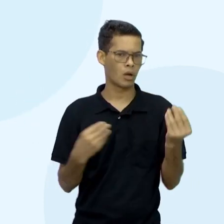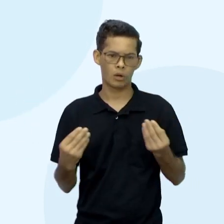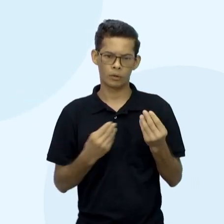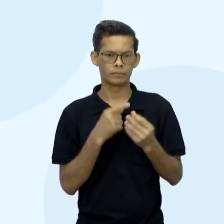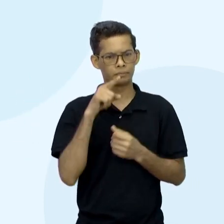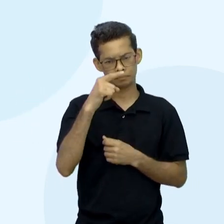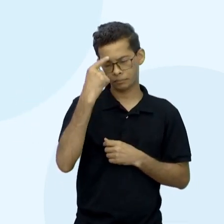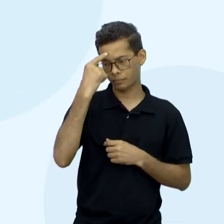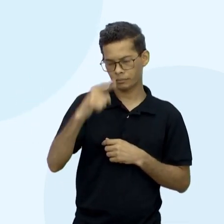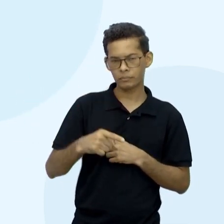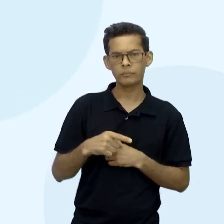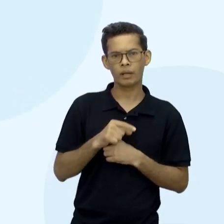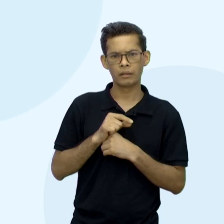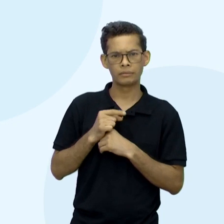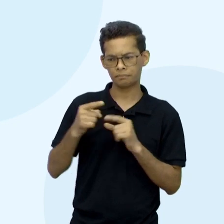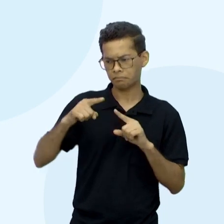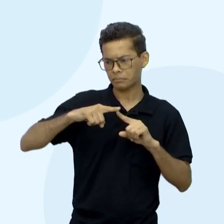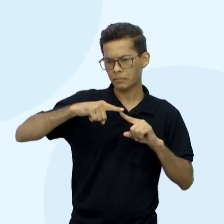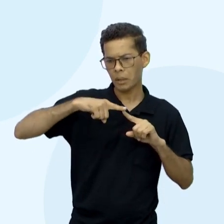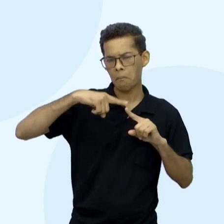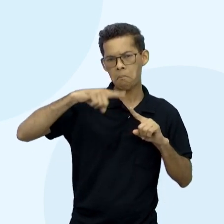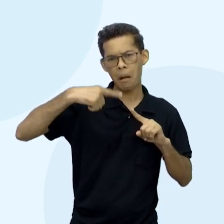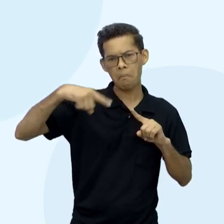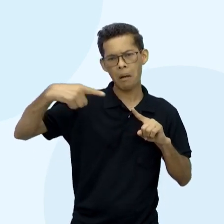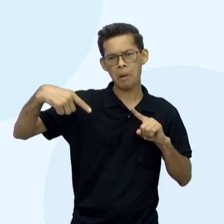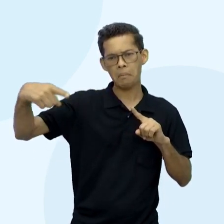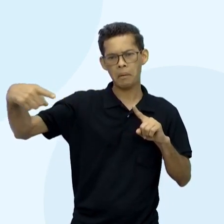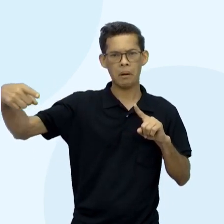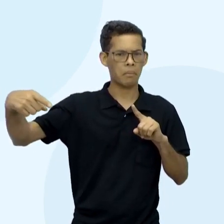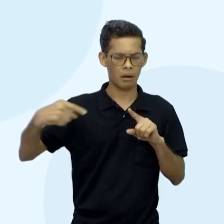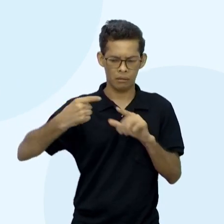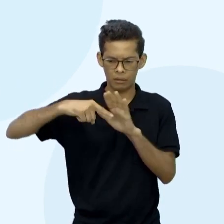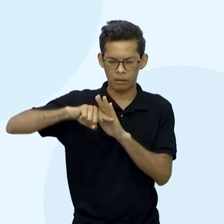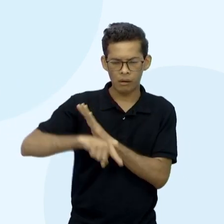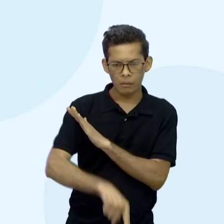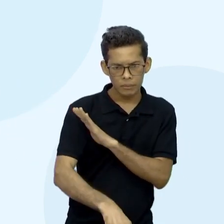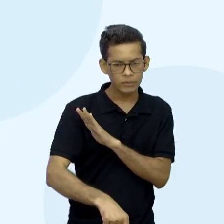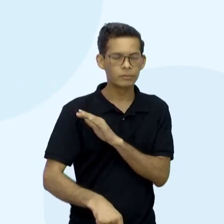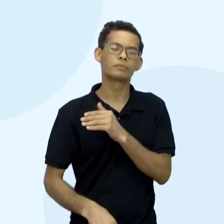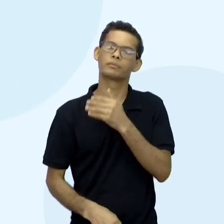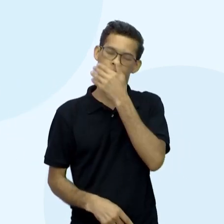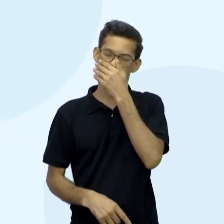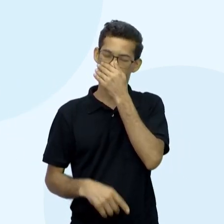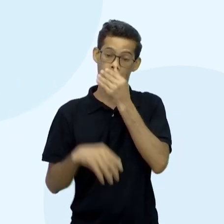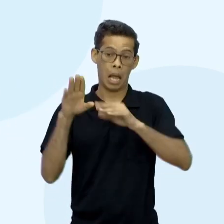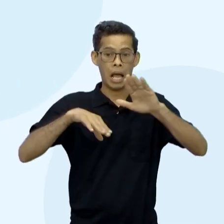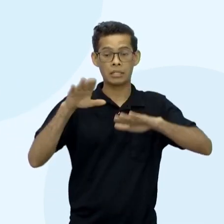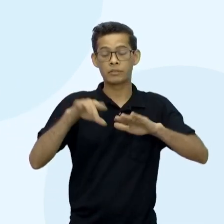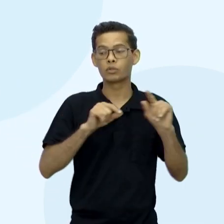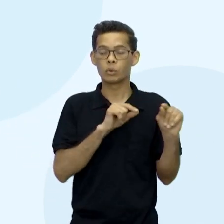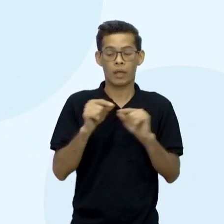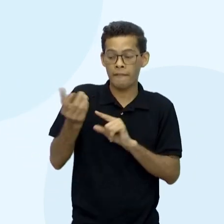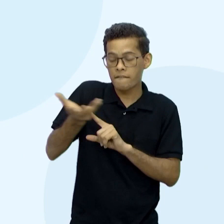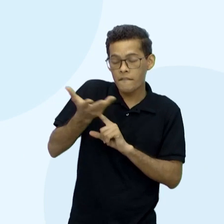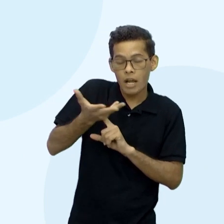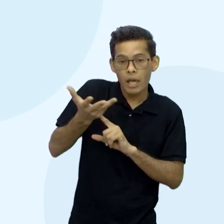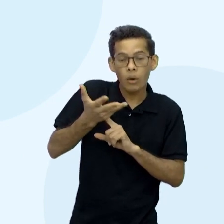maior a frequência, maior a profundidade que vai a onda, né? Não, nem sempre. Na verdade, aqui, quanto maior a frequência,